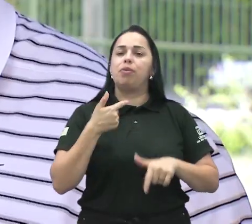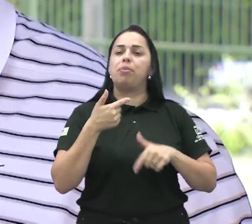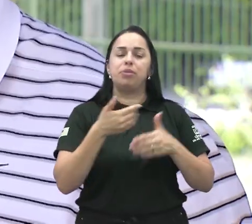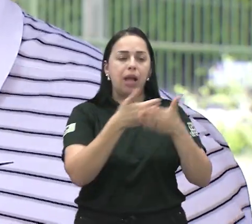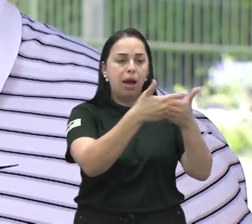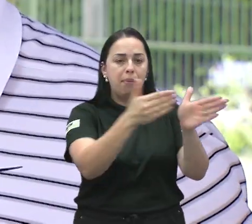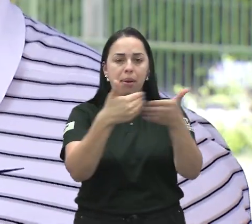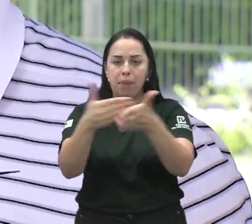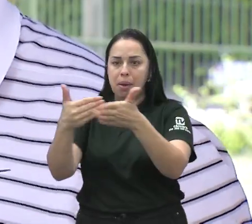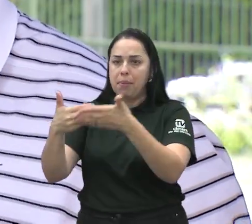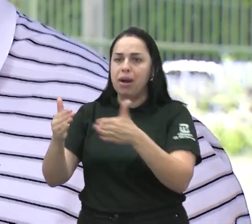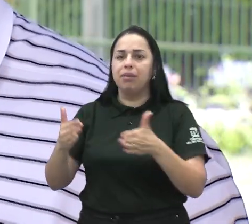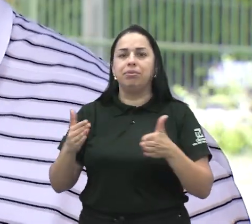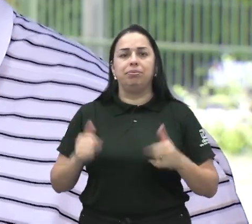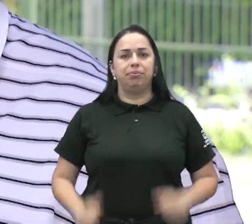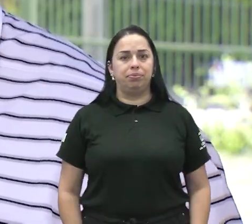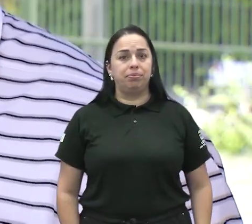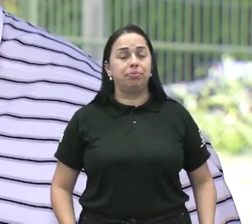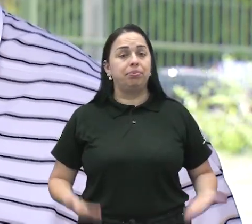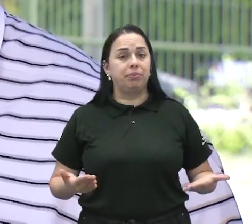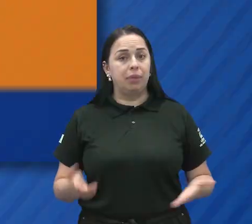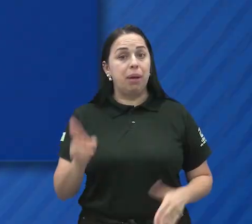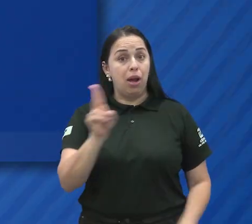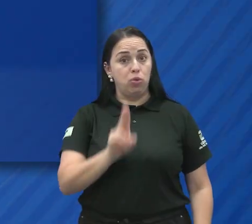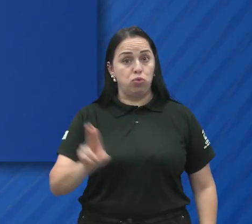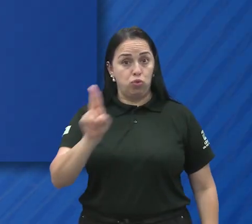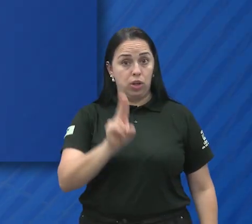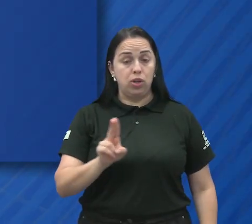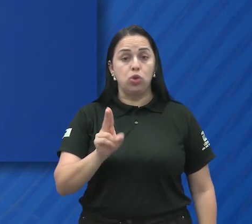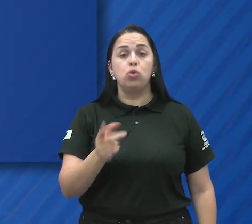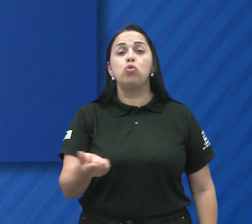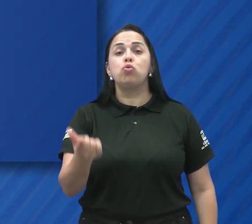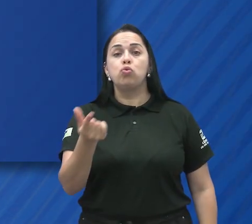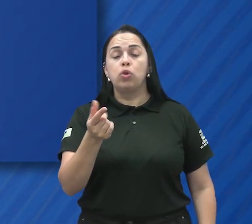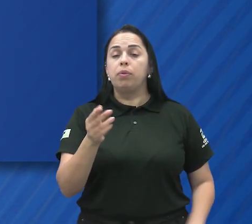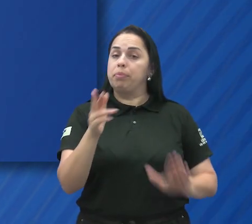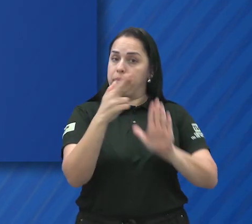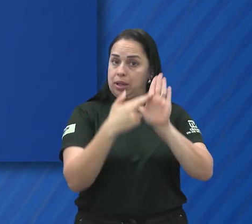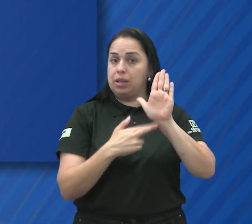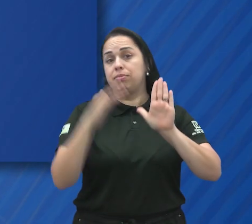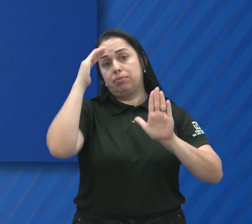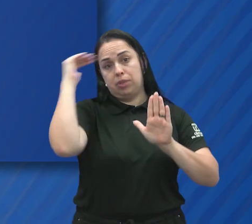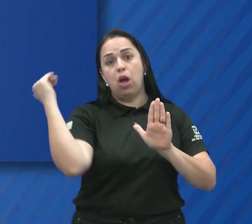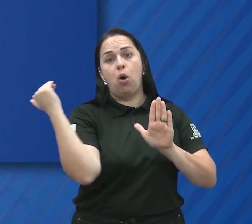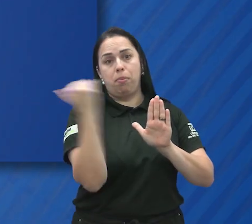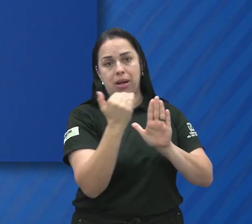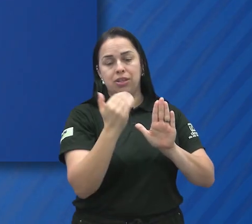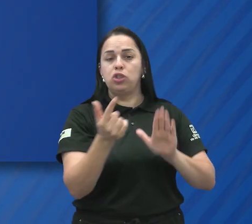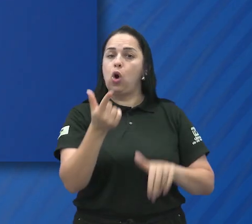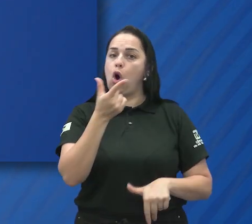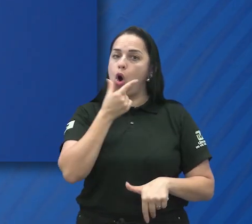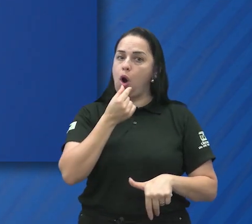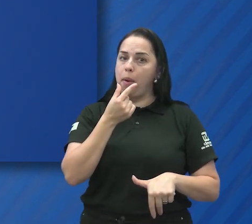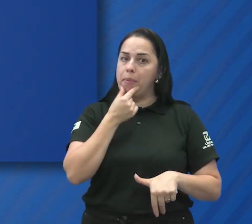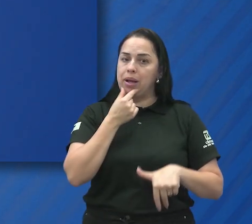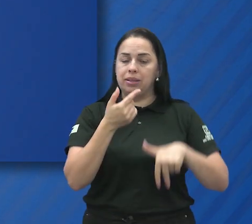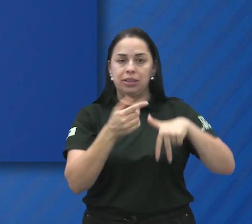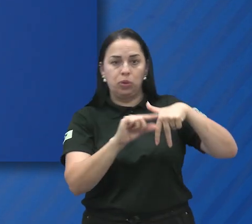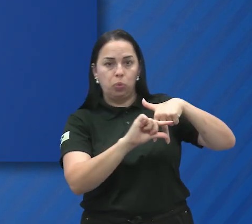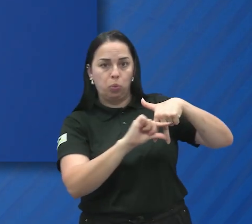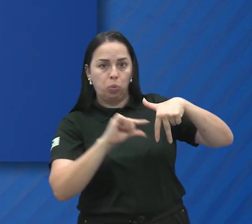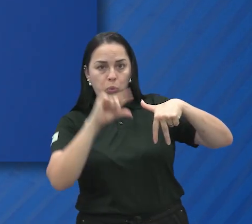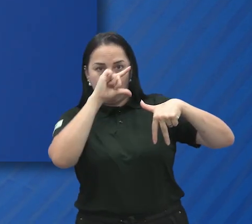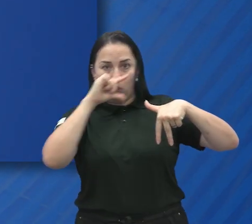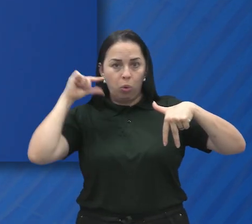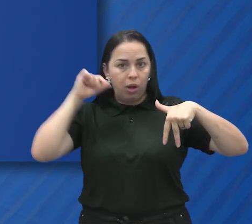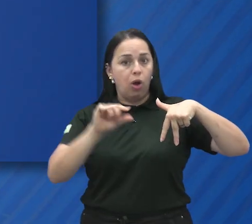vamos atuar nas 3 piscinas, atendendo toda a população. Para usar as piscinas, é preciso seguir algumas regras. Os homens